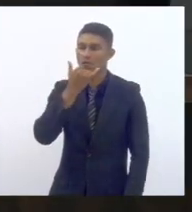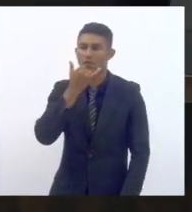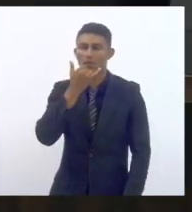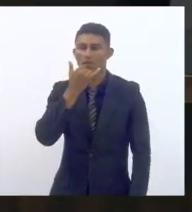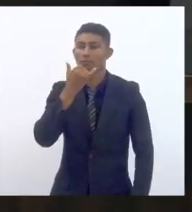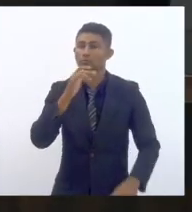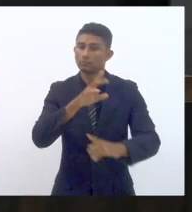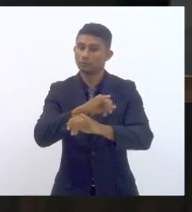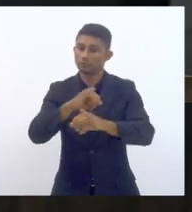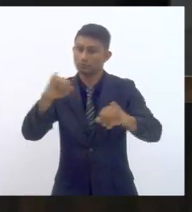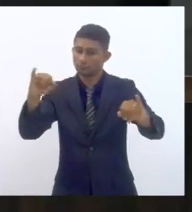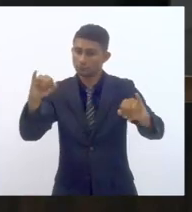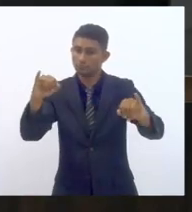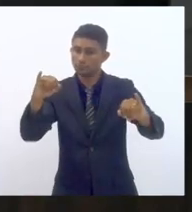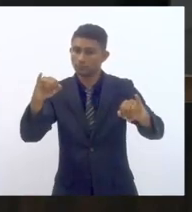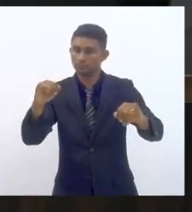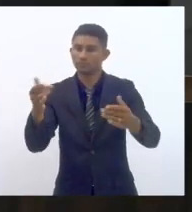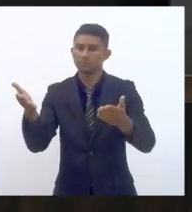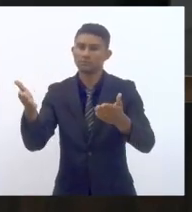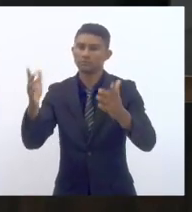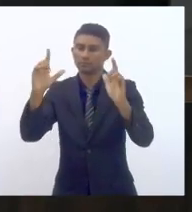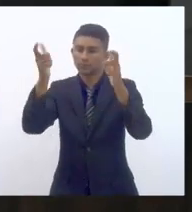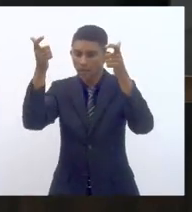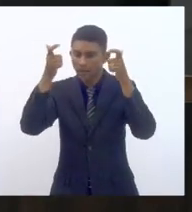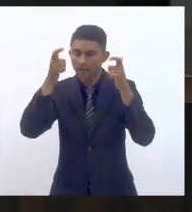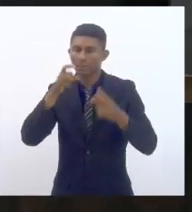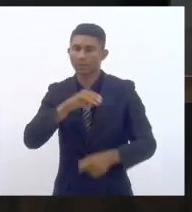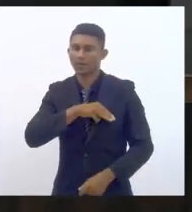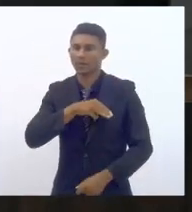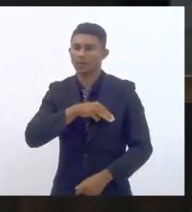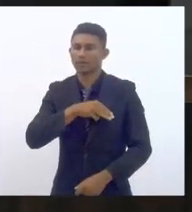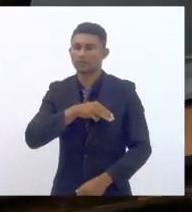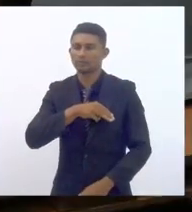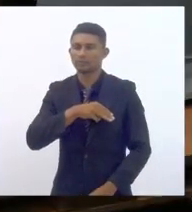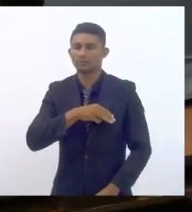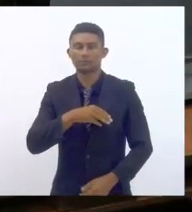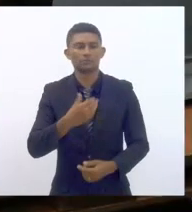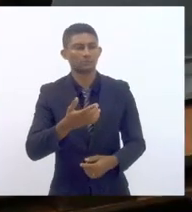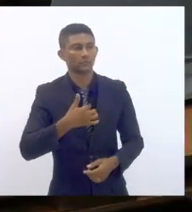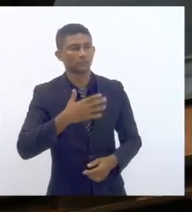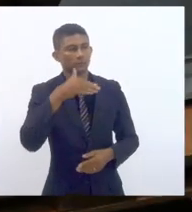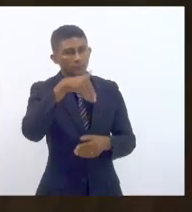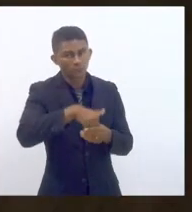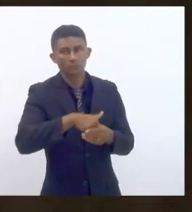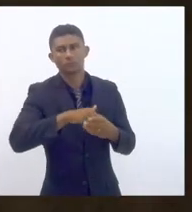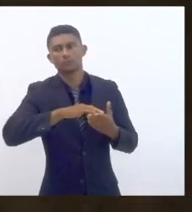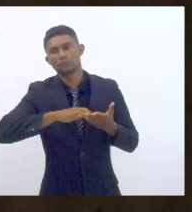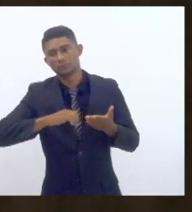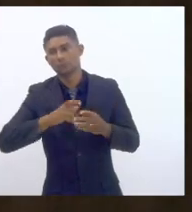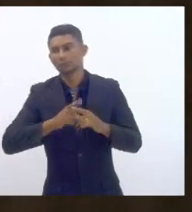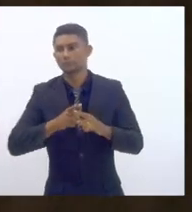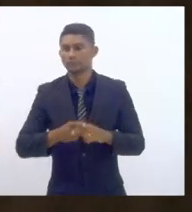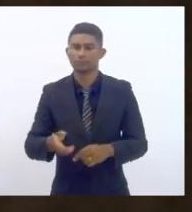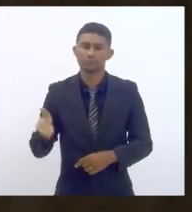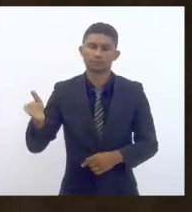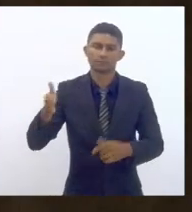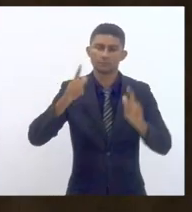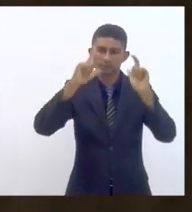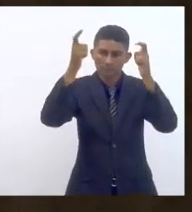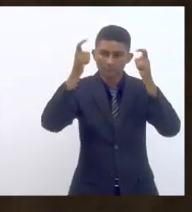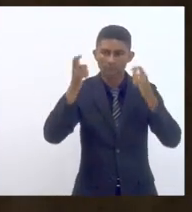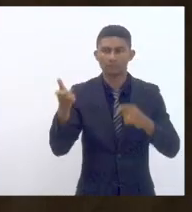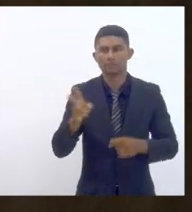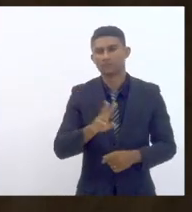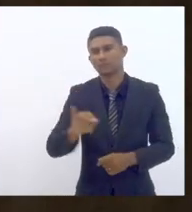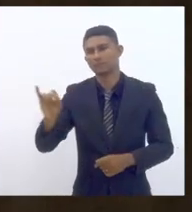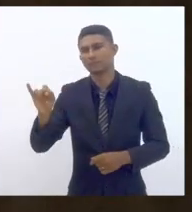Chamo os trabalhos à ordem, operador de Madureira. Então, retiro o voto, porque vai votar o imperador.